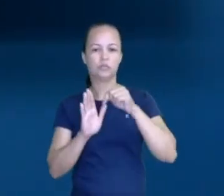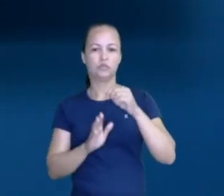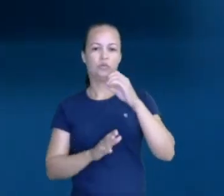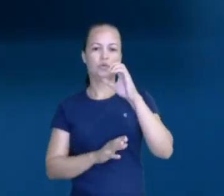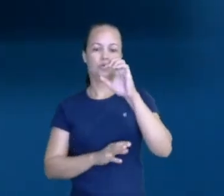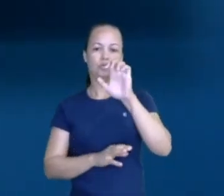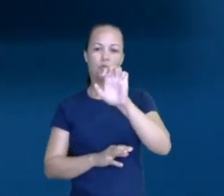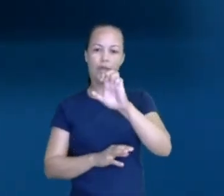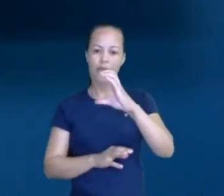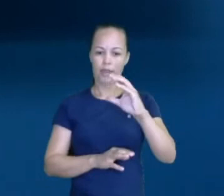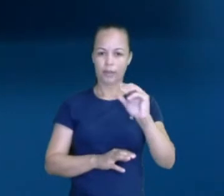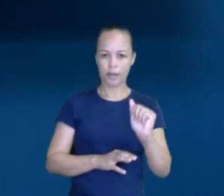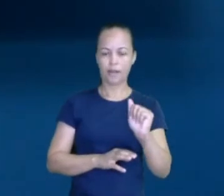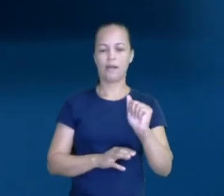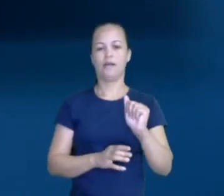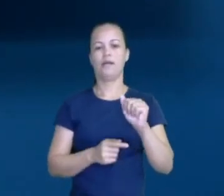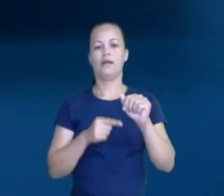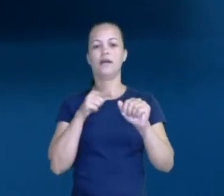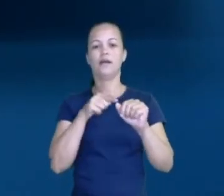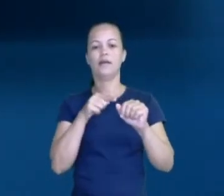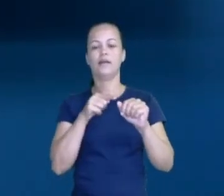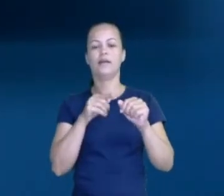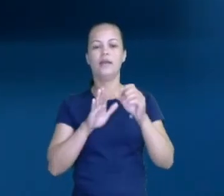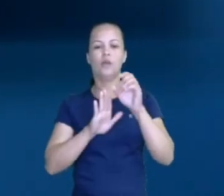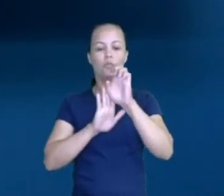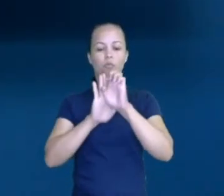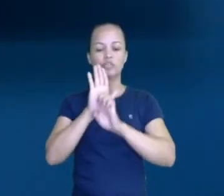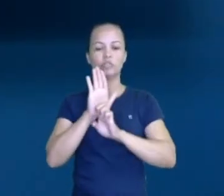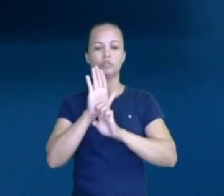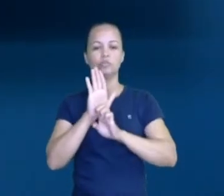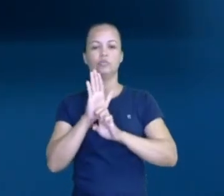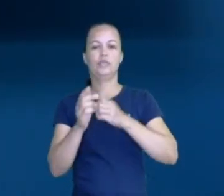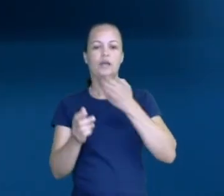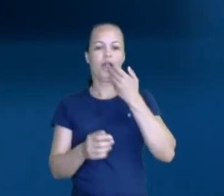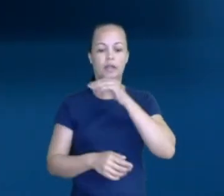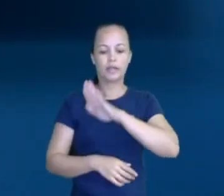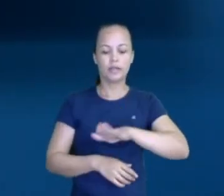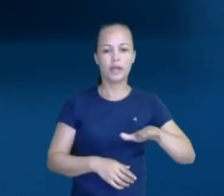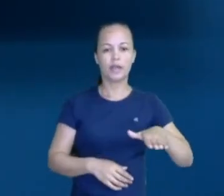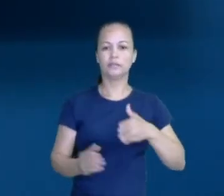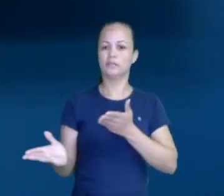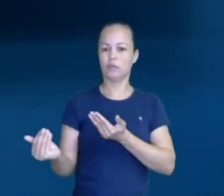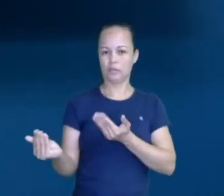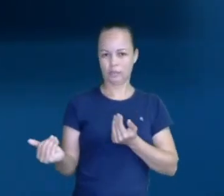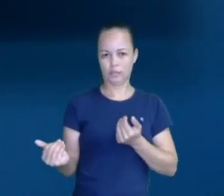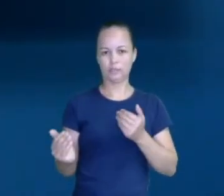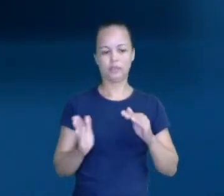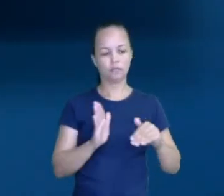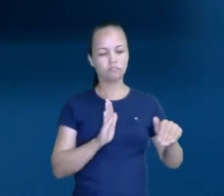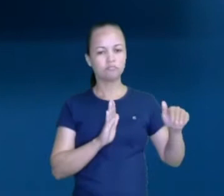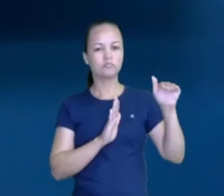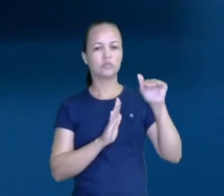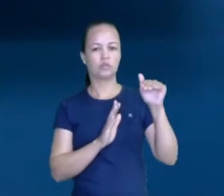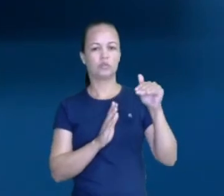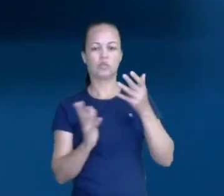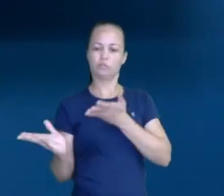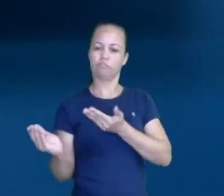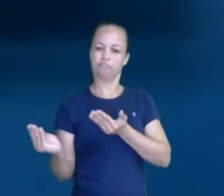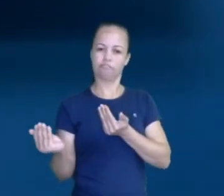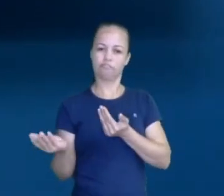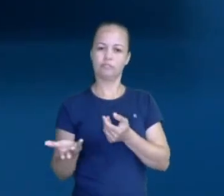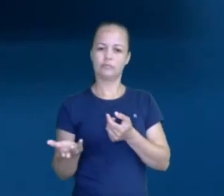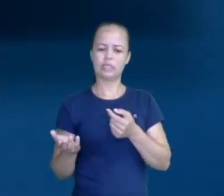com o Estatuto da Criança e do Adolescente, ele já será um adolescente. Mas essa situação de